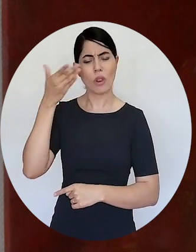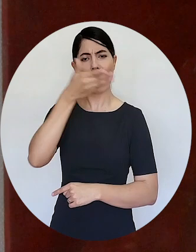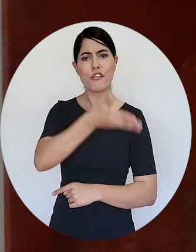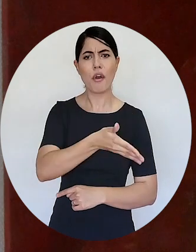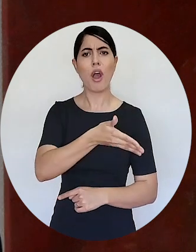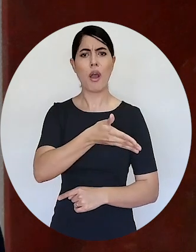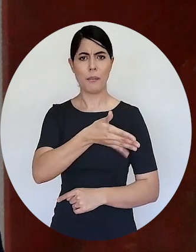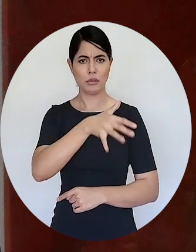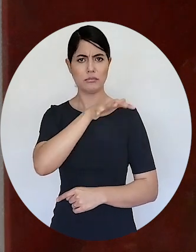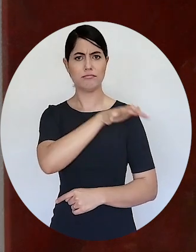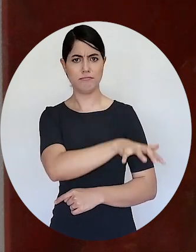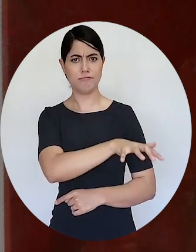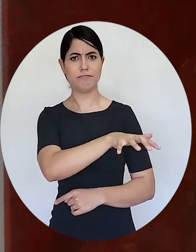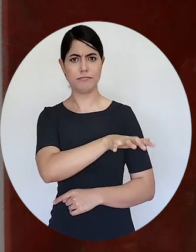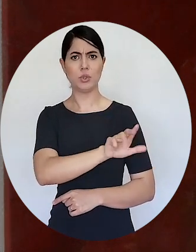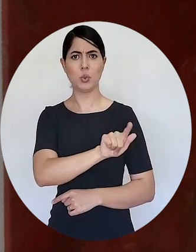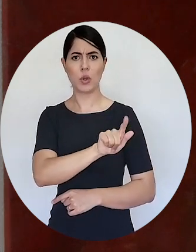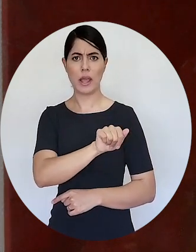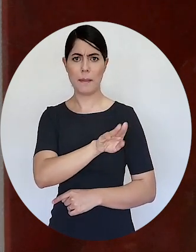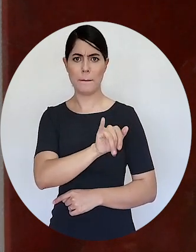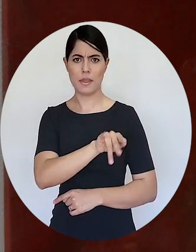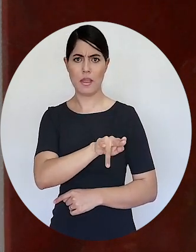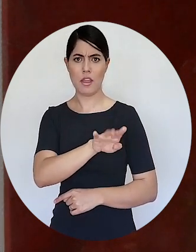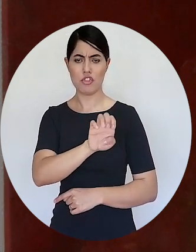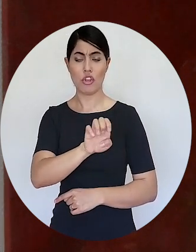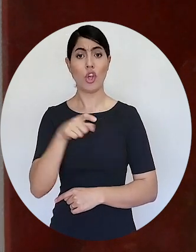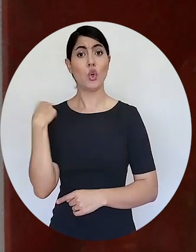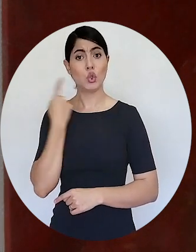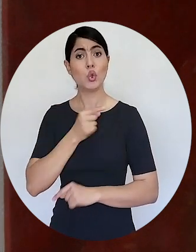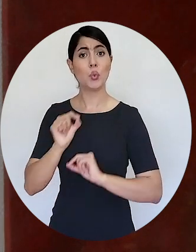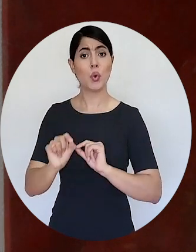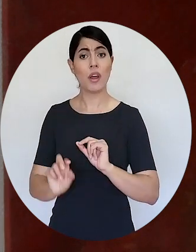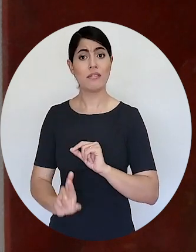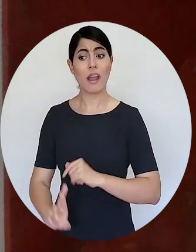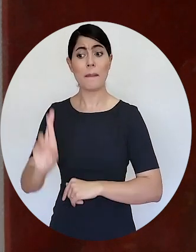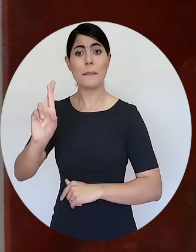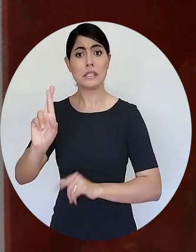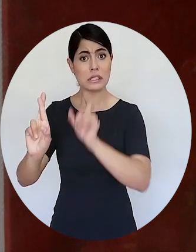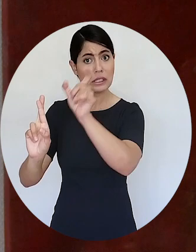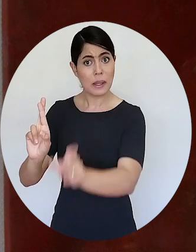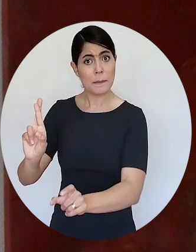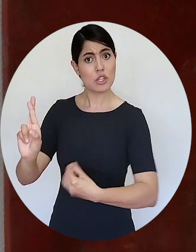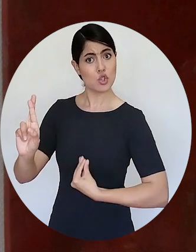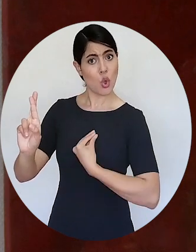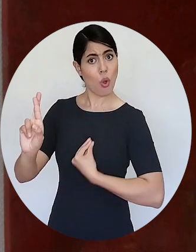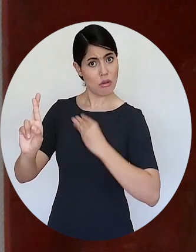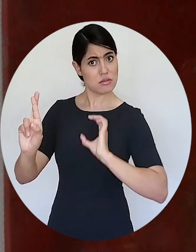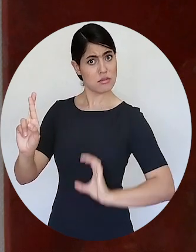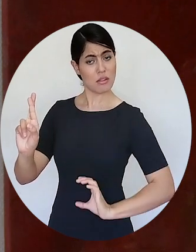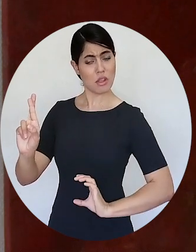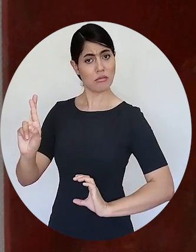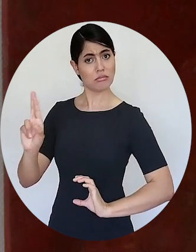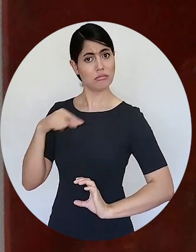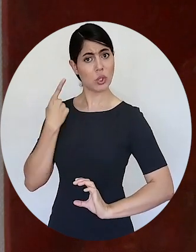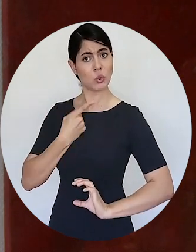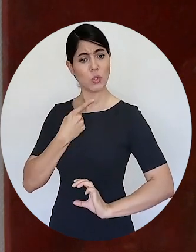magistrado, nós estamos ali representando o cidadão que precisa ser recebido por esse